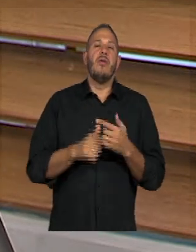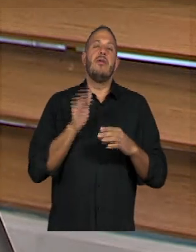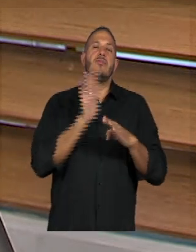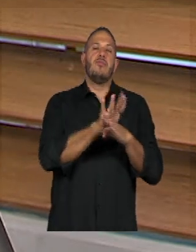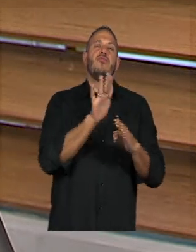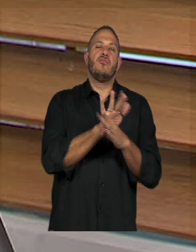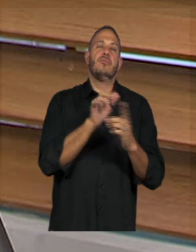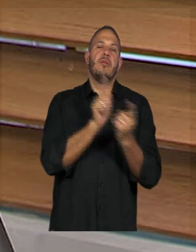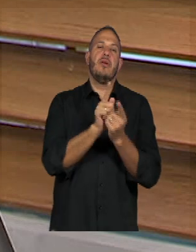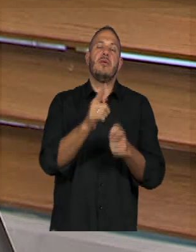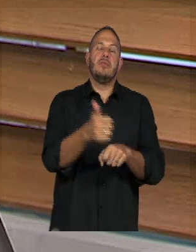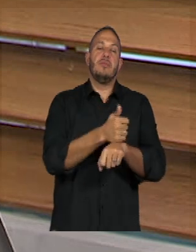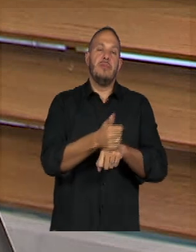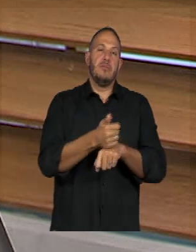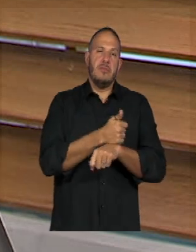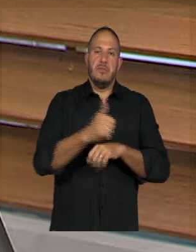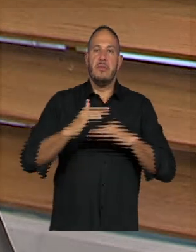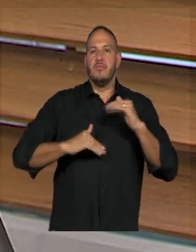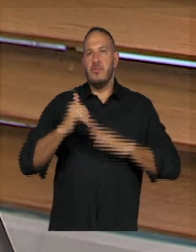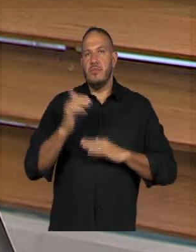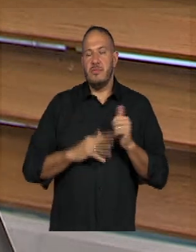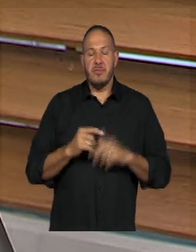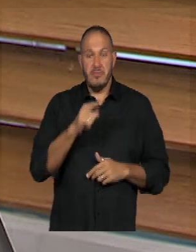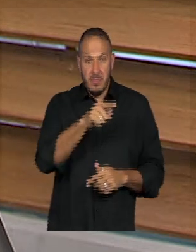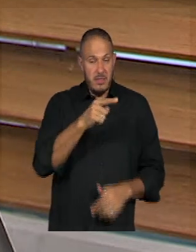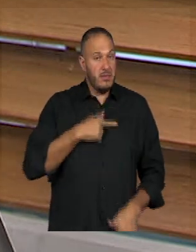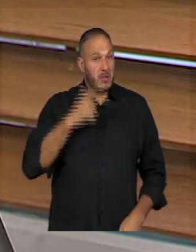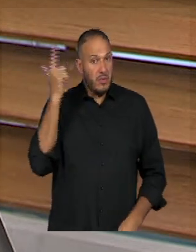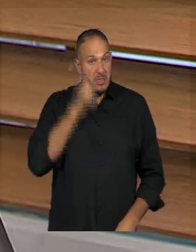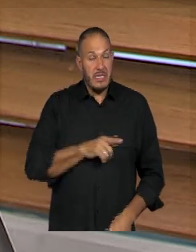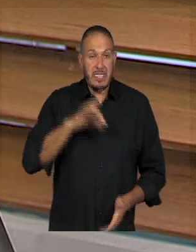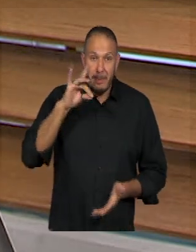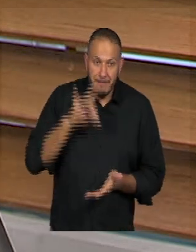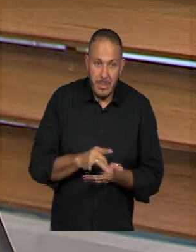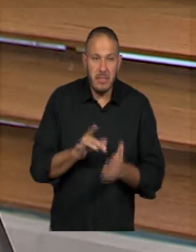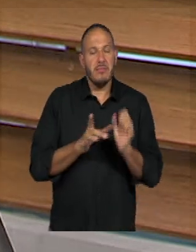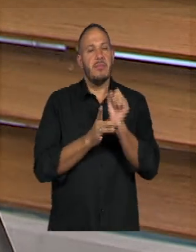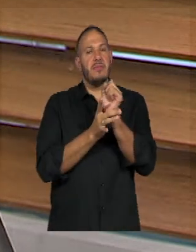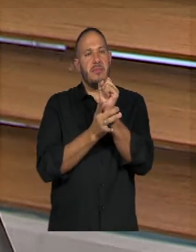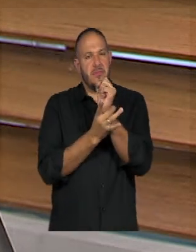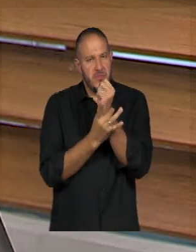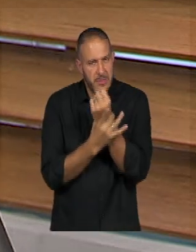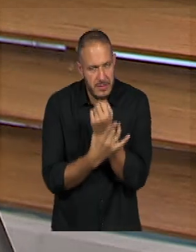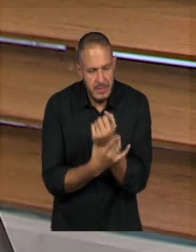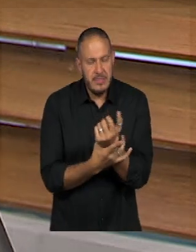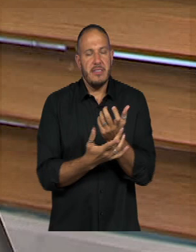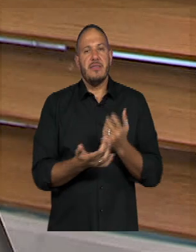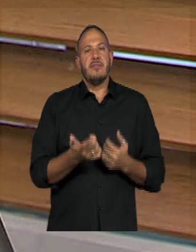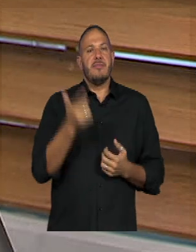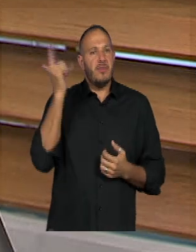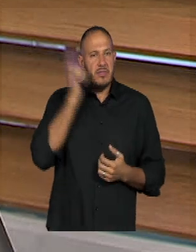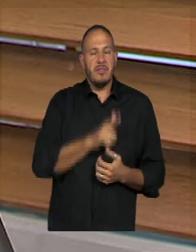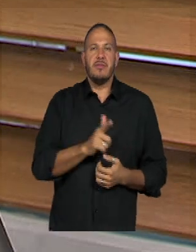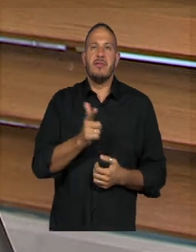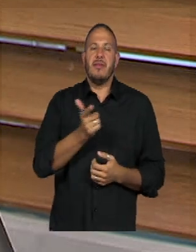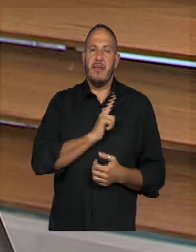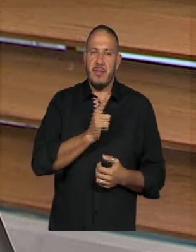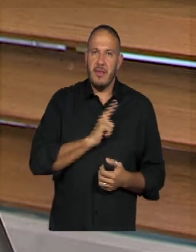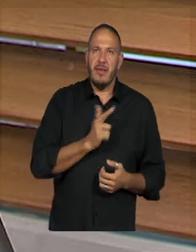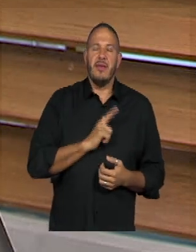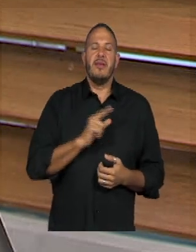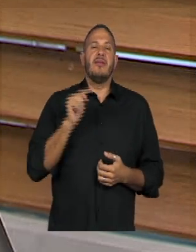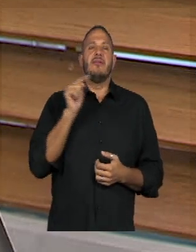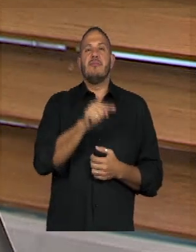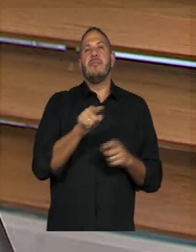profissionais. Para que houvesse uma segurança, para que houvesse a